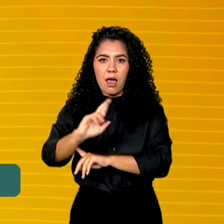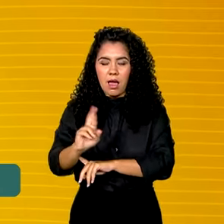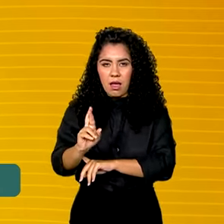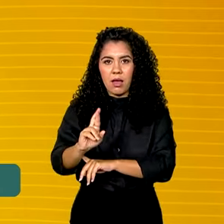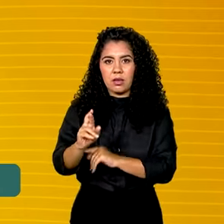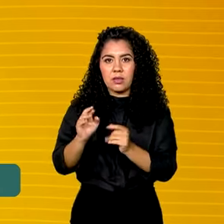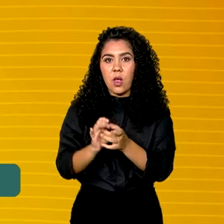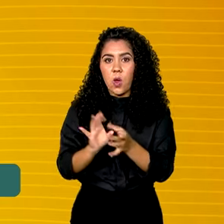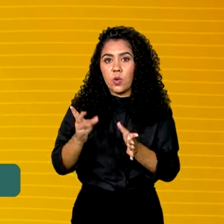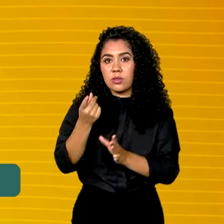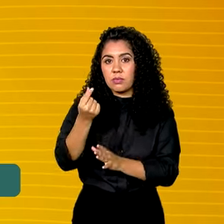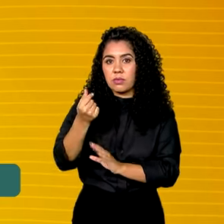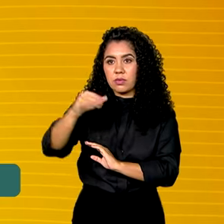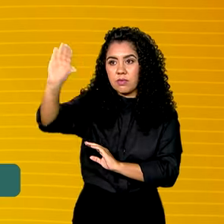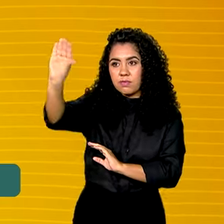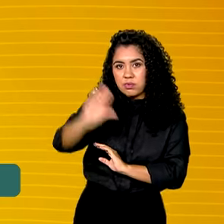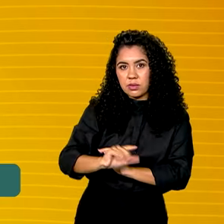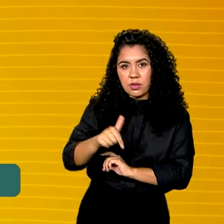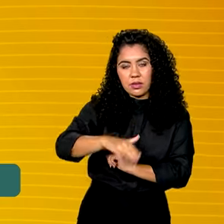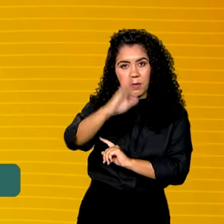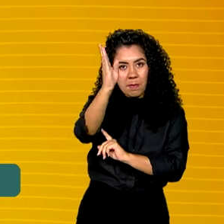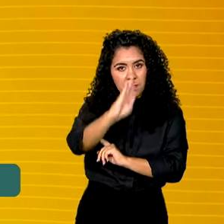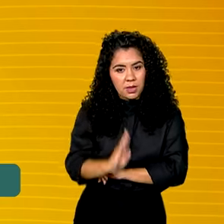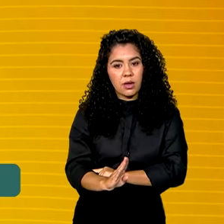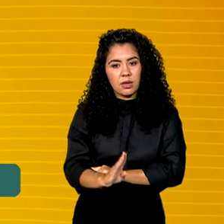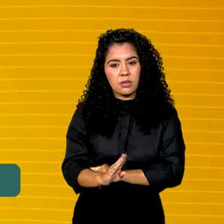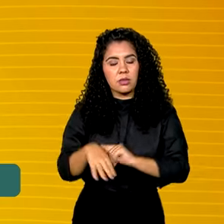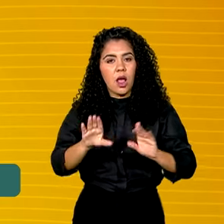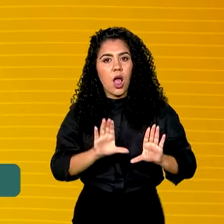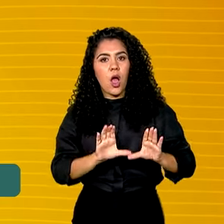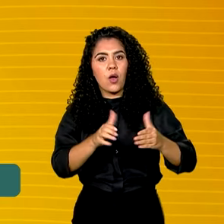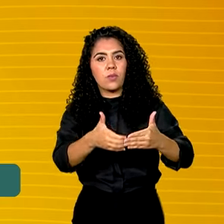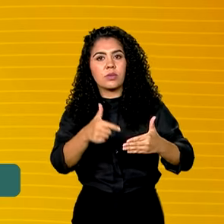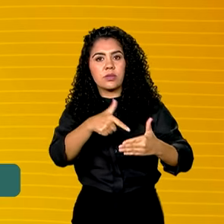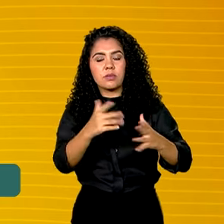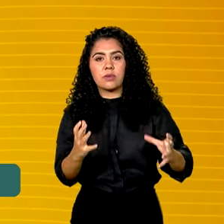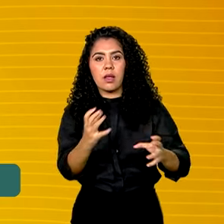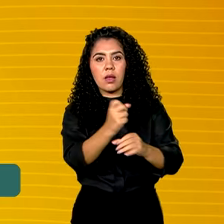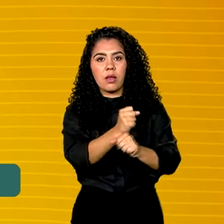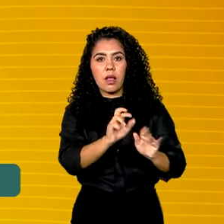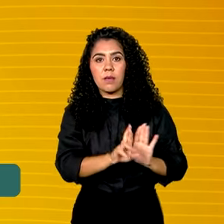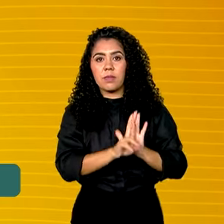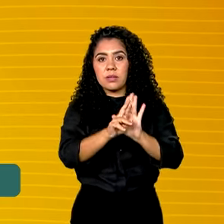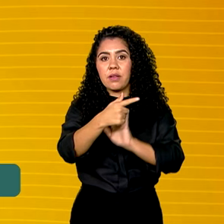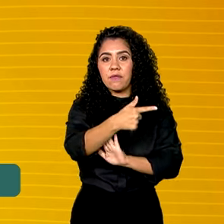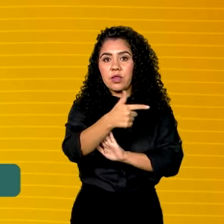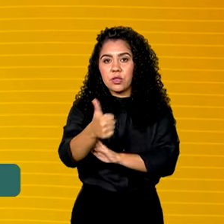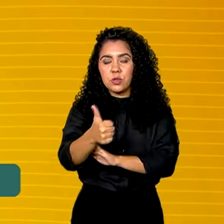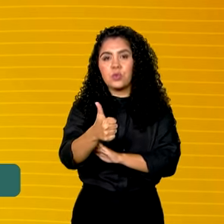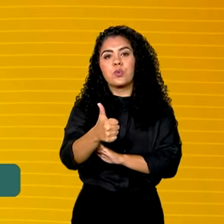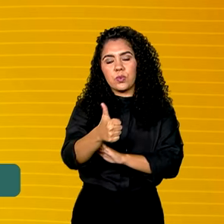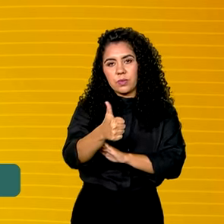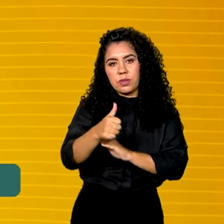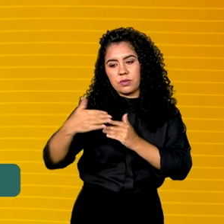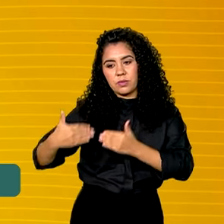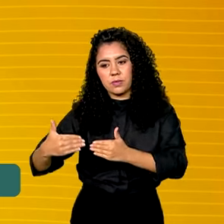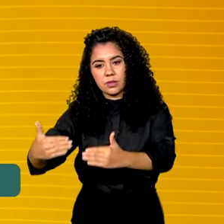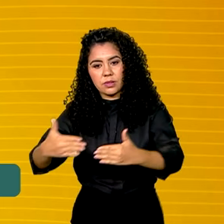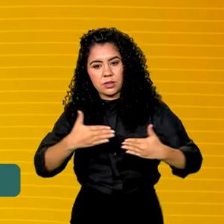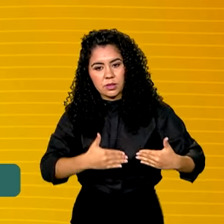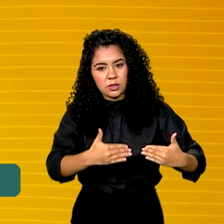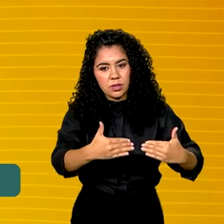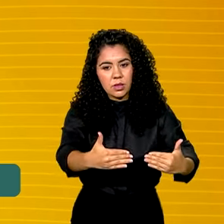crédito para o Brasil a comitiva formada por 21 Ministérios e agências governamentais